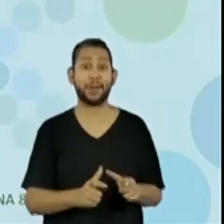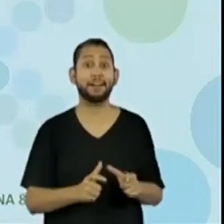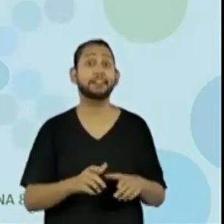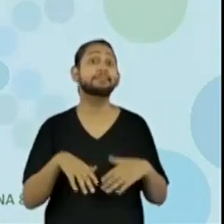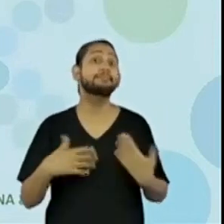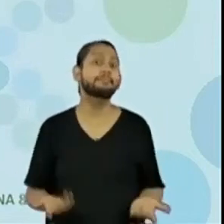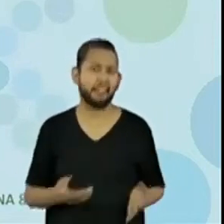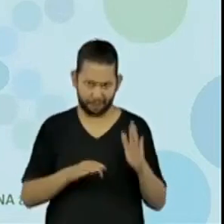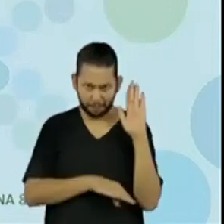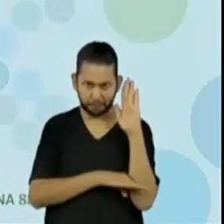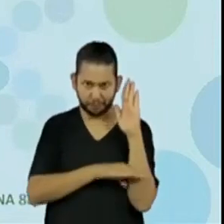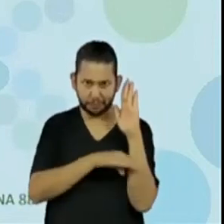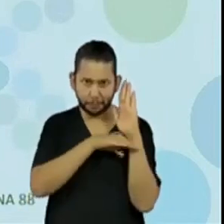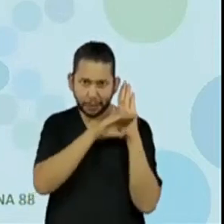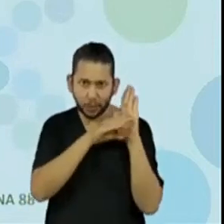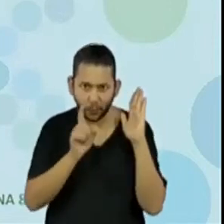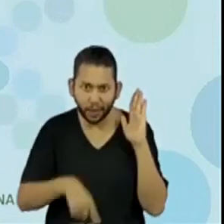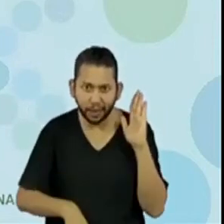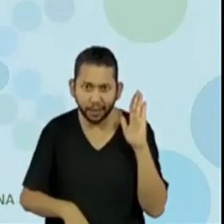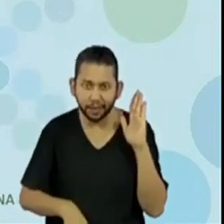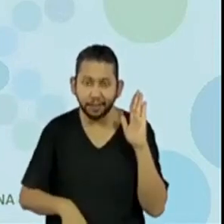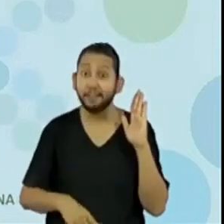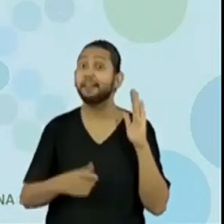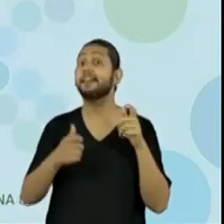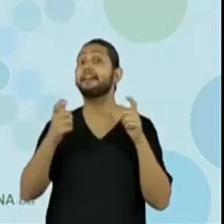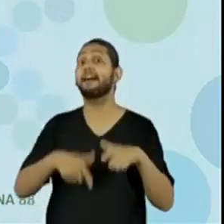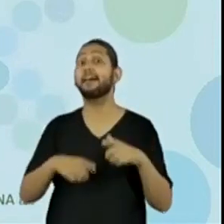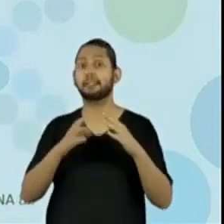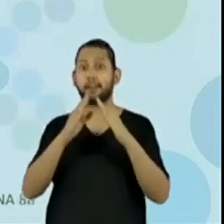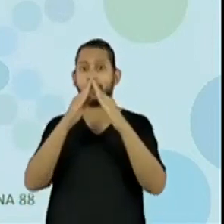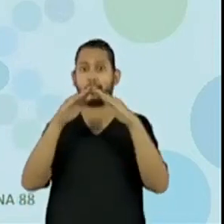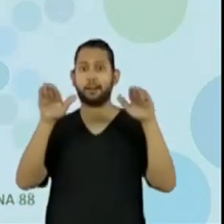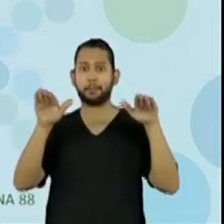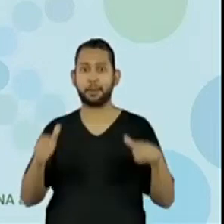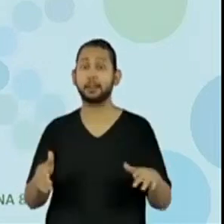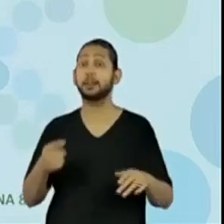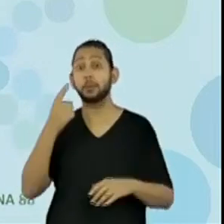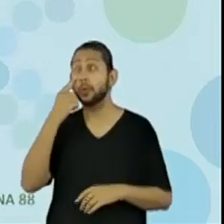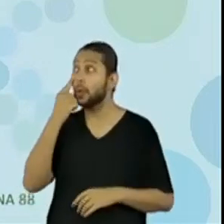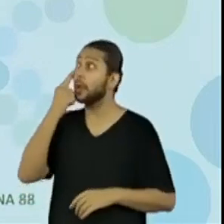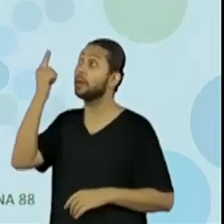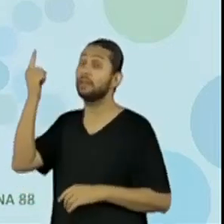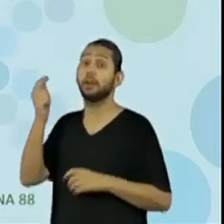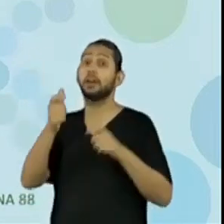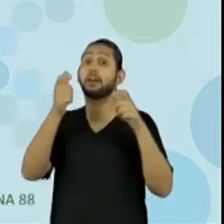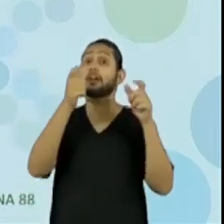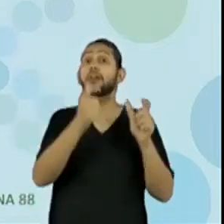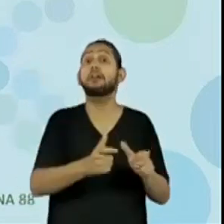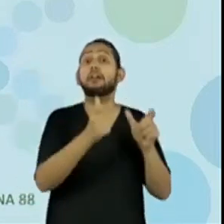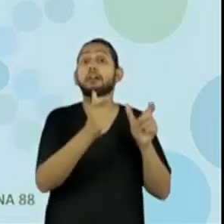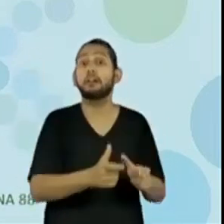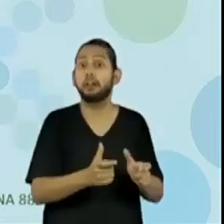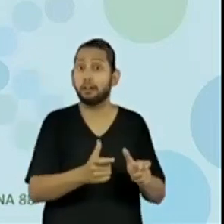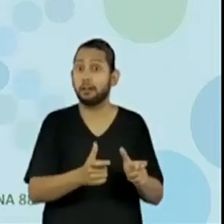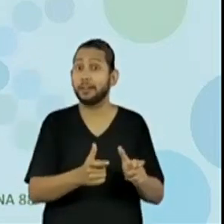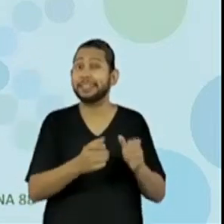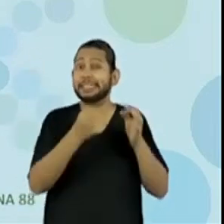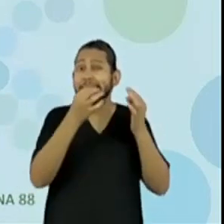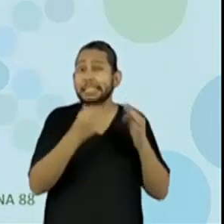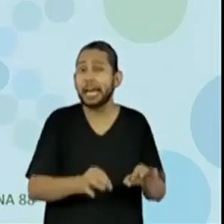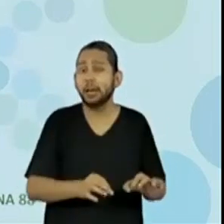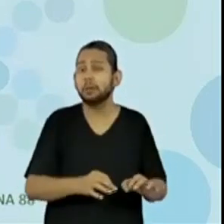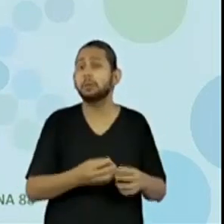morava onde? Num apartamento? Ela morava numa cabana? Eu tenho que localizar essa informação para responder a minha questão.